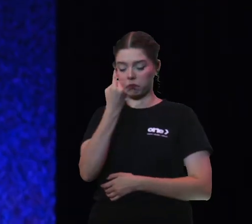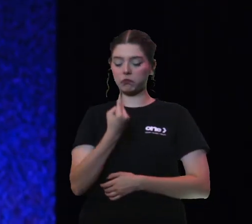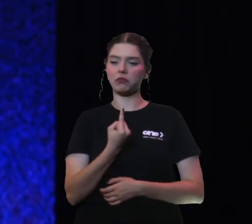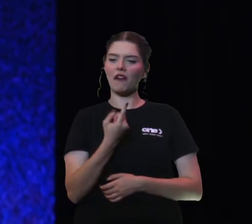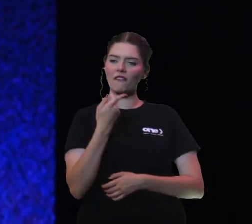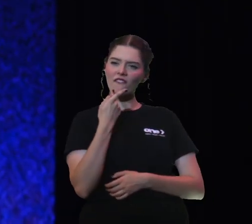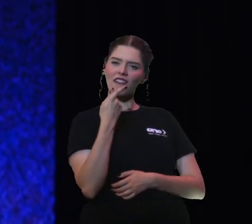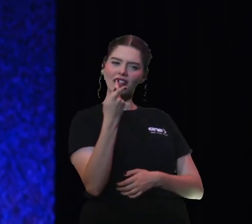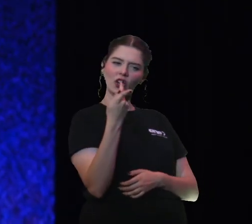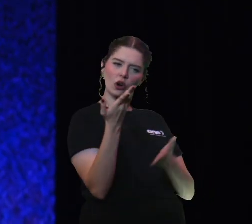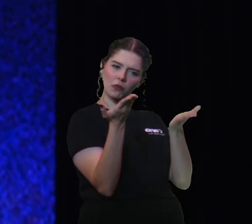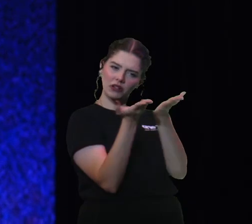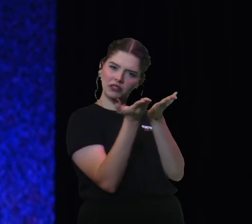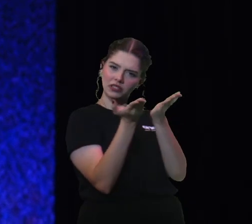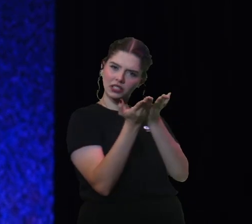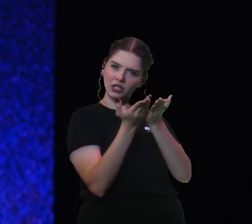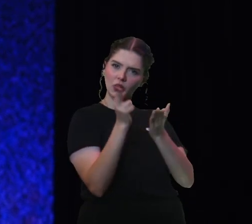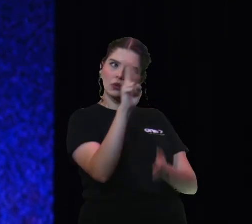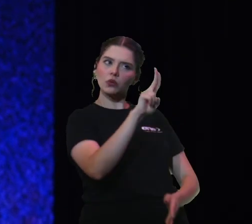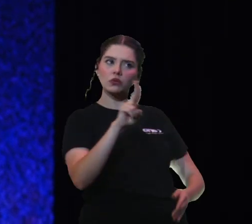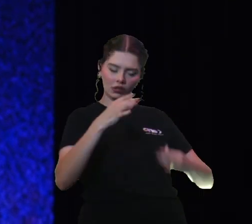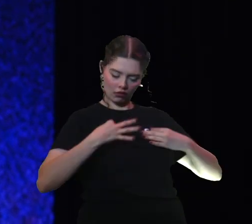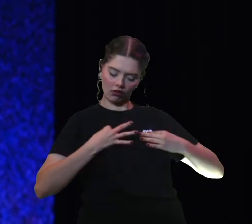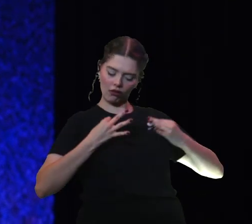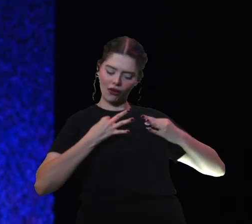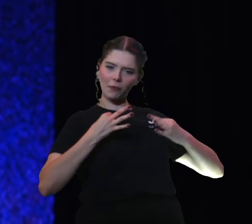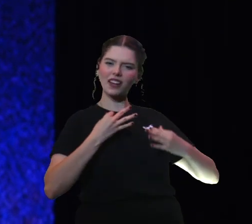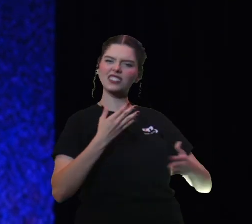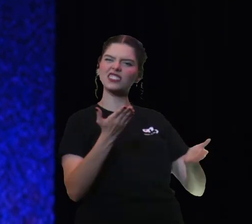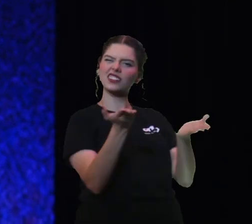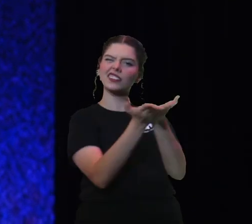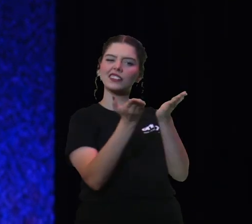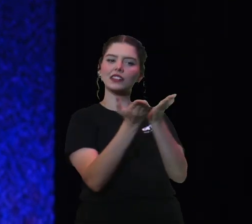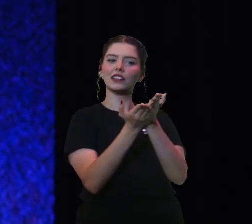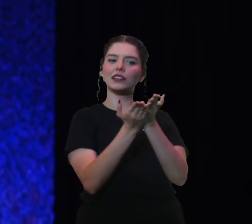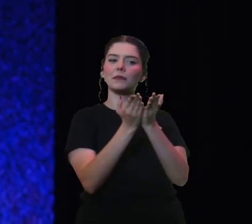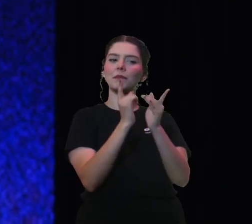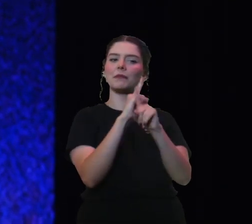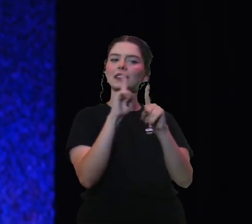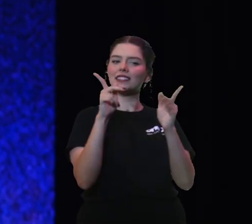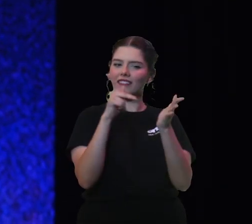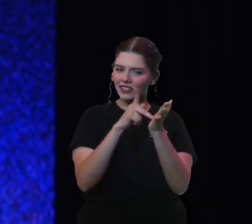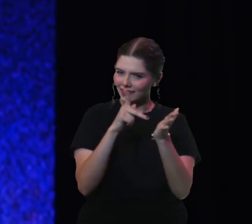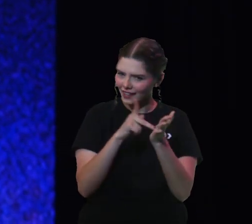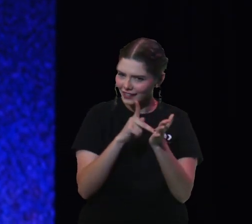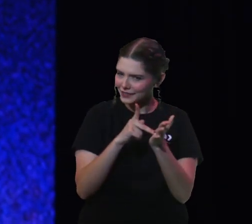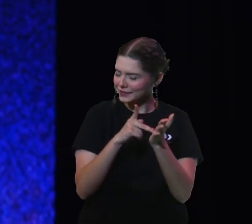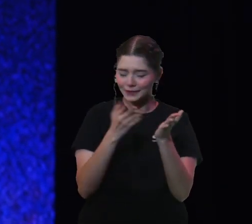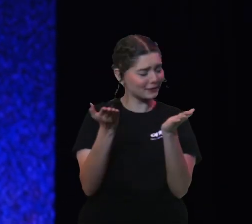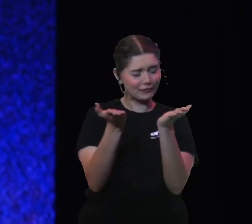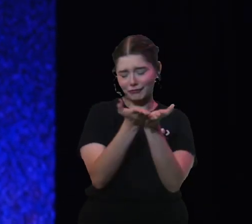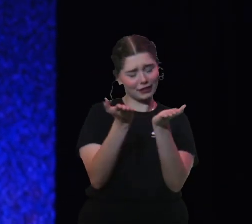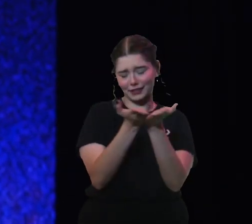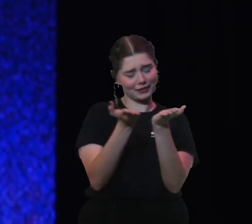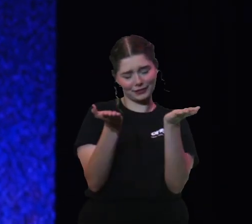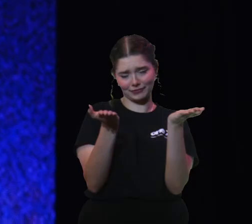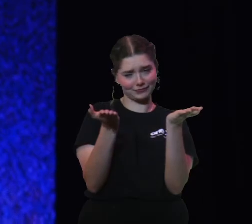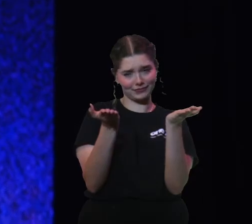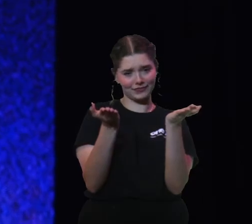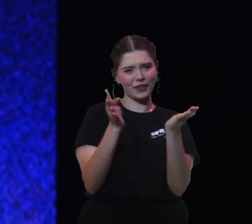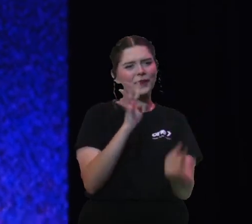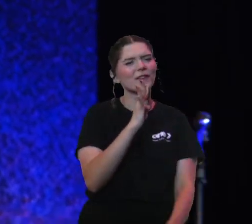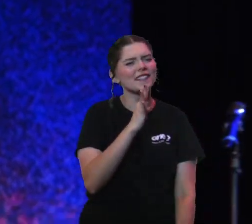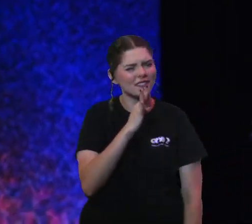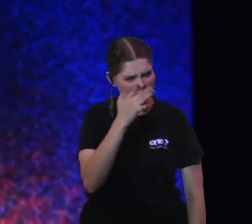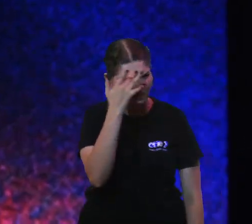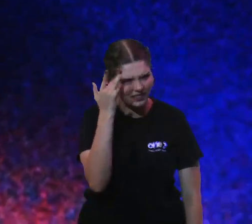como crente, usa roupa de crente, mas não é crente? Conhece alguém assim, não? Conhece aquele